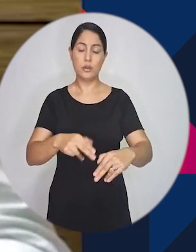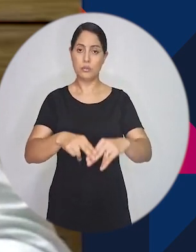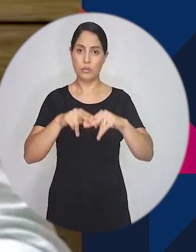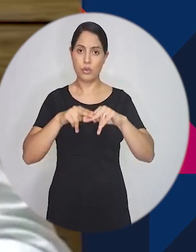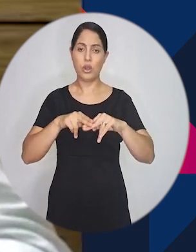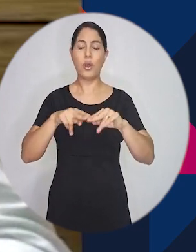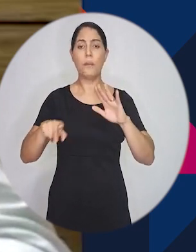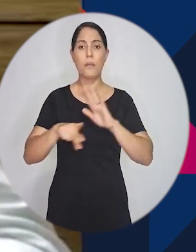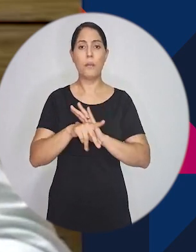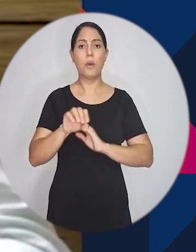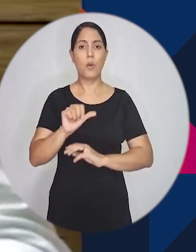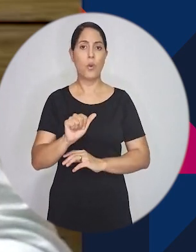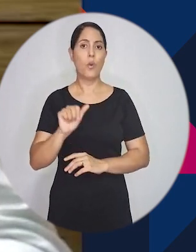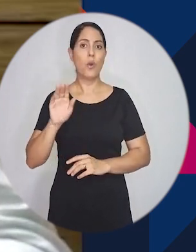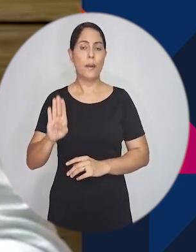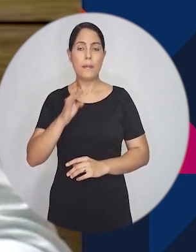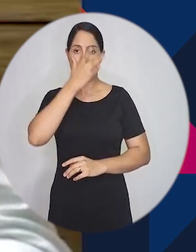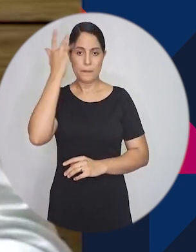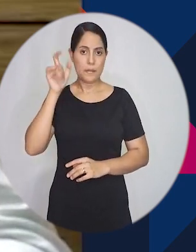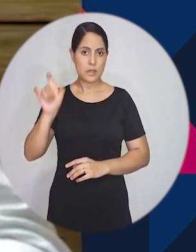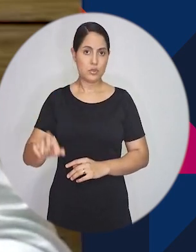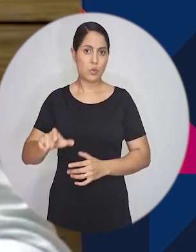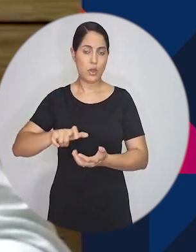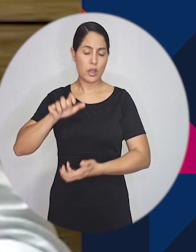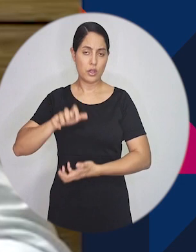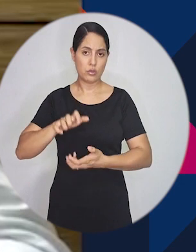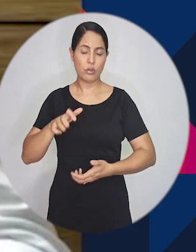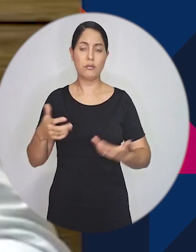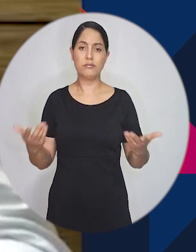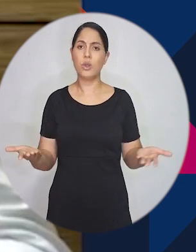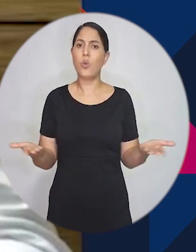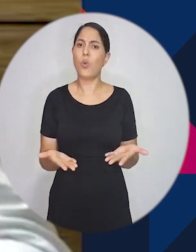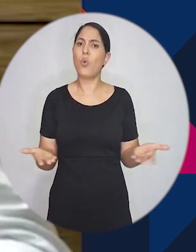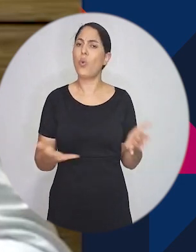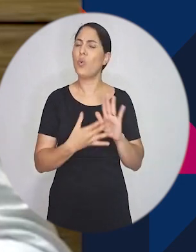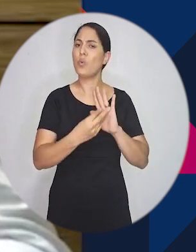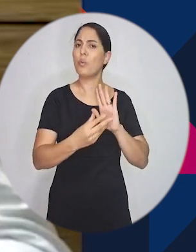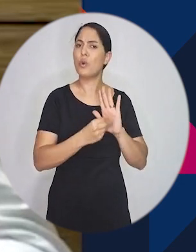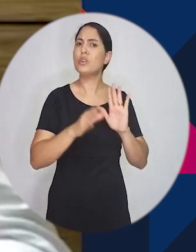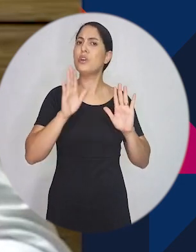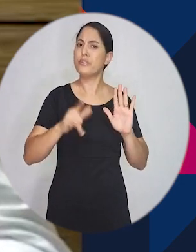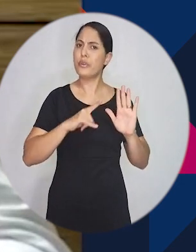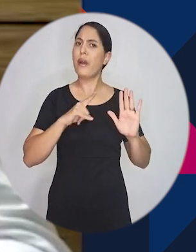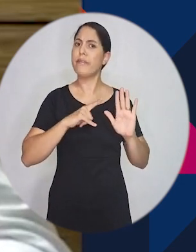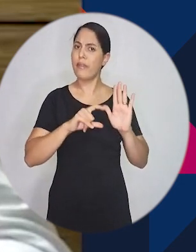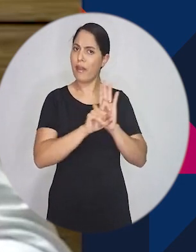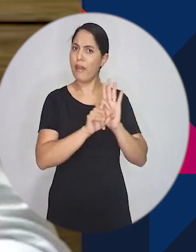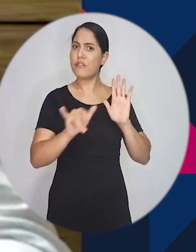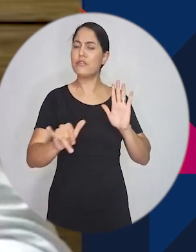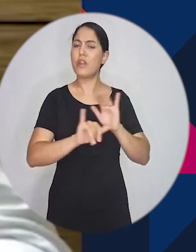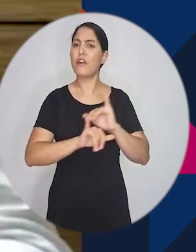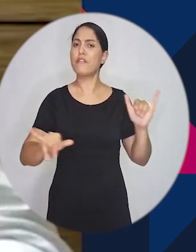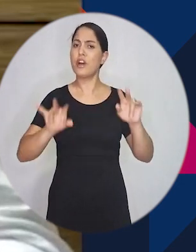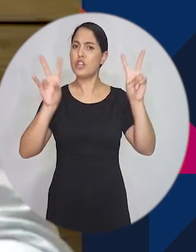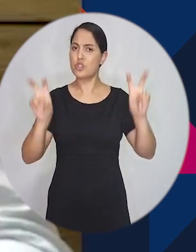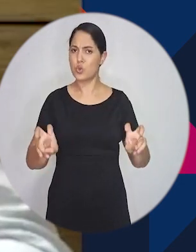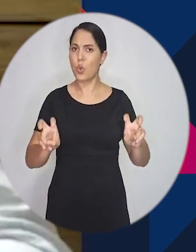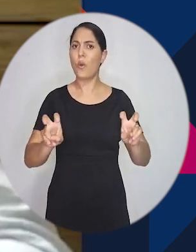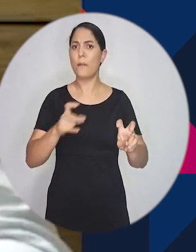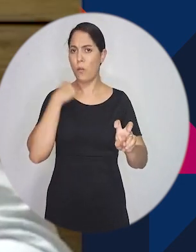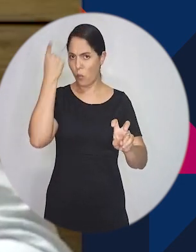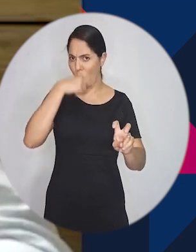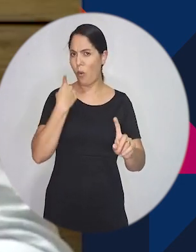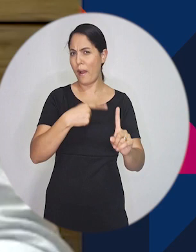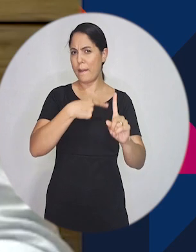estamos submetendo a avaliação em conjunto com a Fundação Getúlio Vargas, e aí, obviamente, é um tema de debate interno hoje